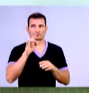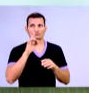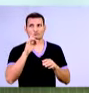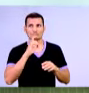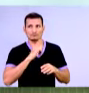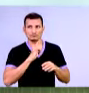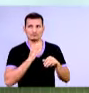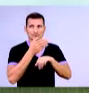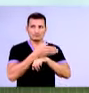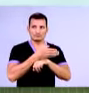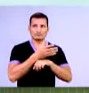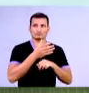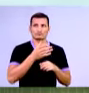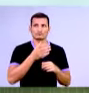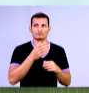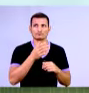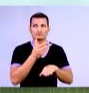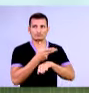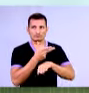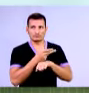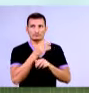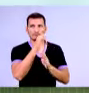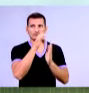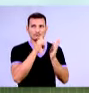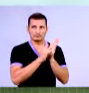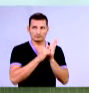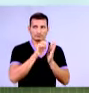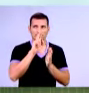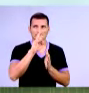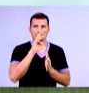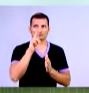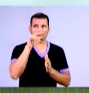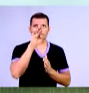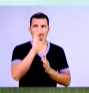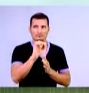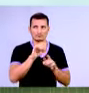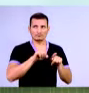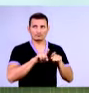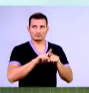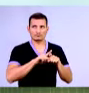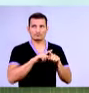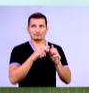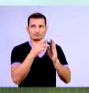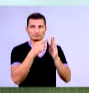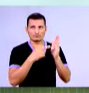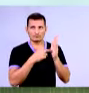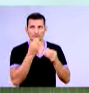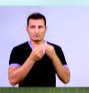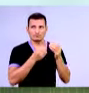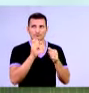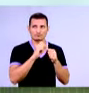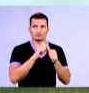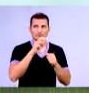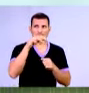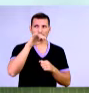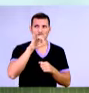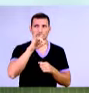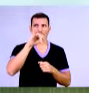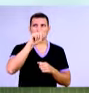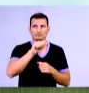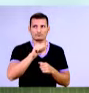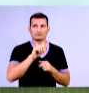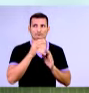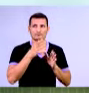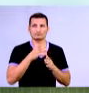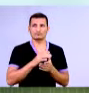acesso à mídia de instalação do Ubuntu Studio e as instruções para a geração da mídia, né? Eu já falei isso